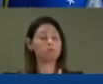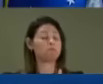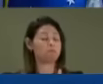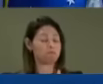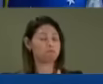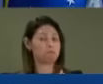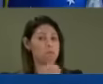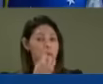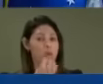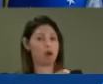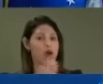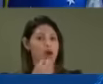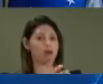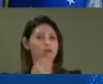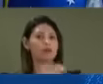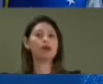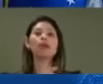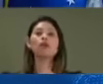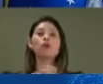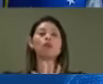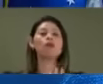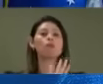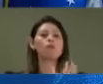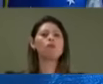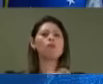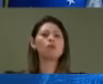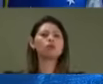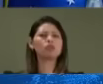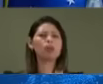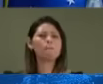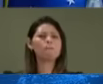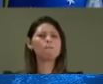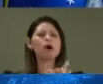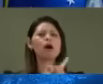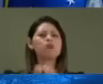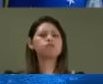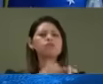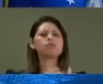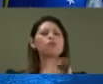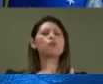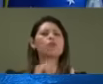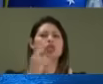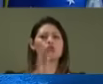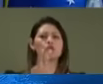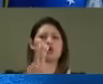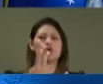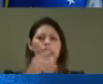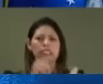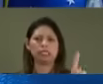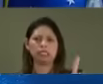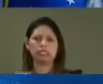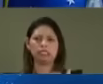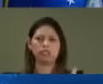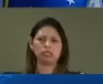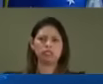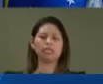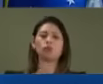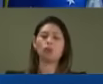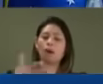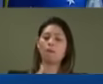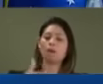alegria! O que representa mais de 2/3 de participação